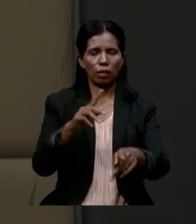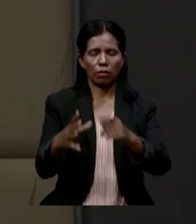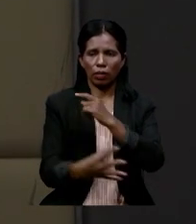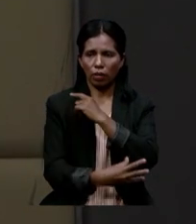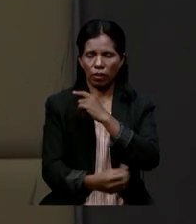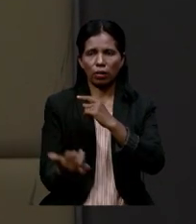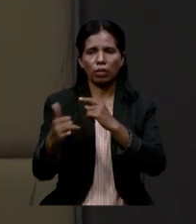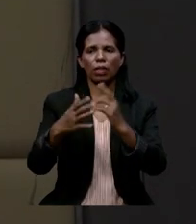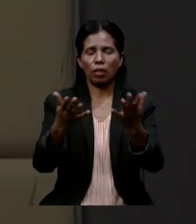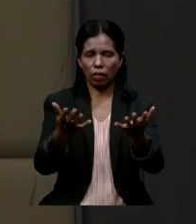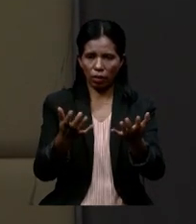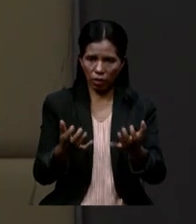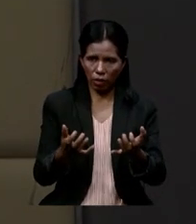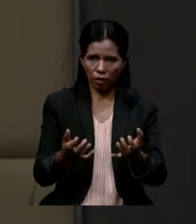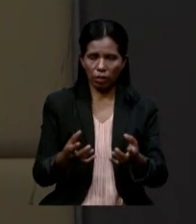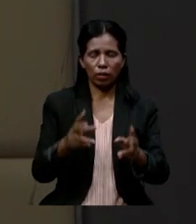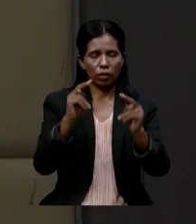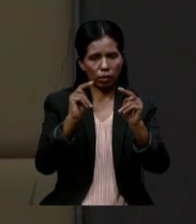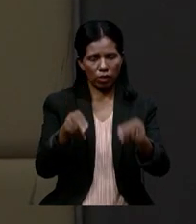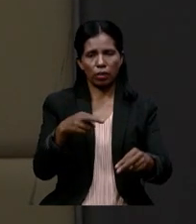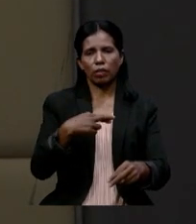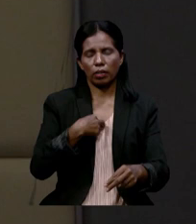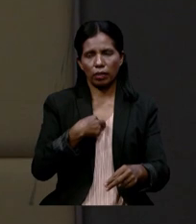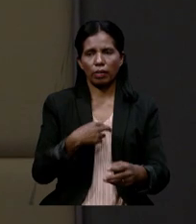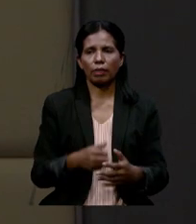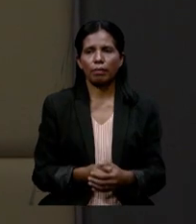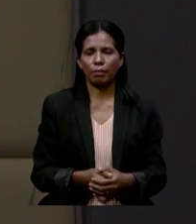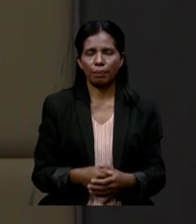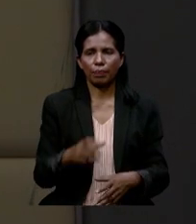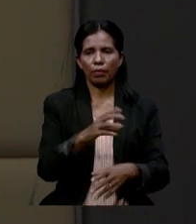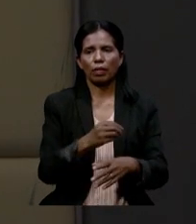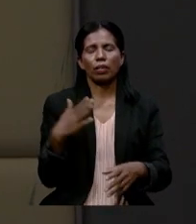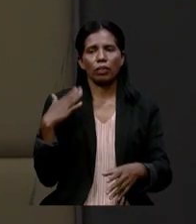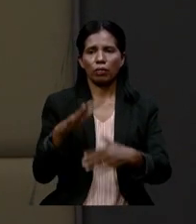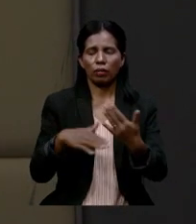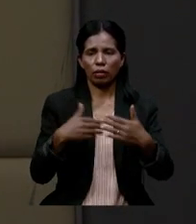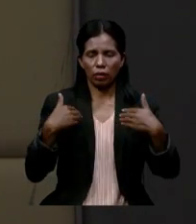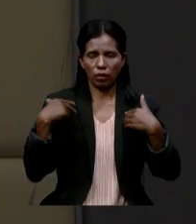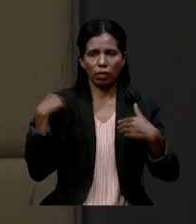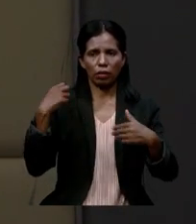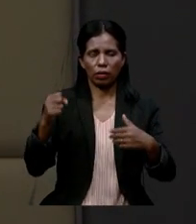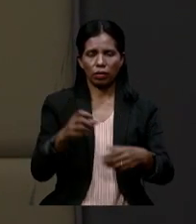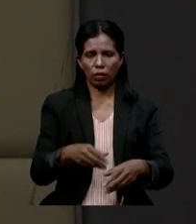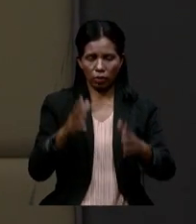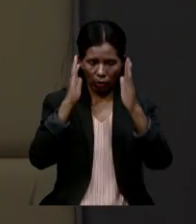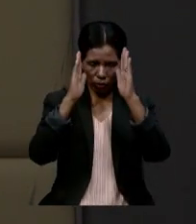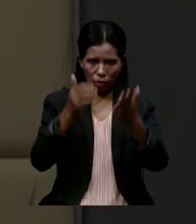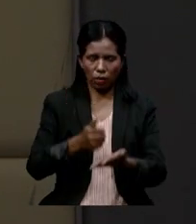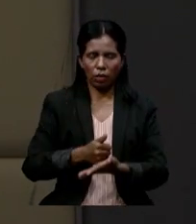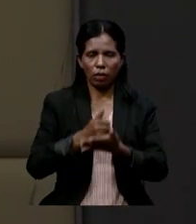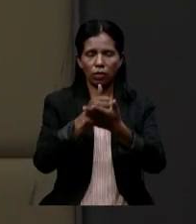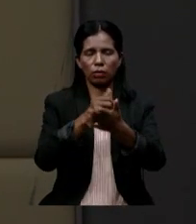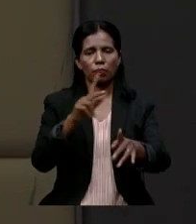lhe acara não necessidade de nascer. Pessoal de saúde cira, e a capacidade de atender